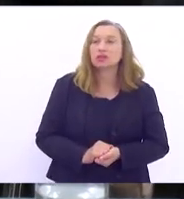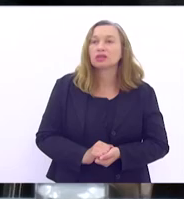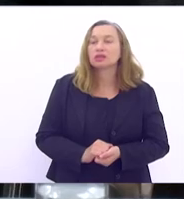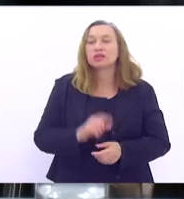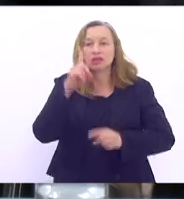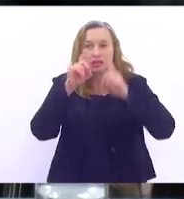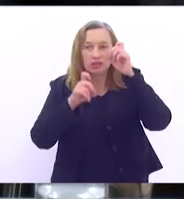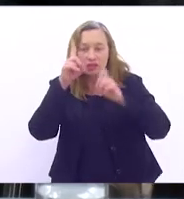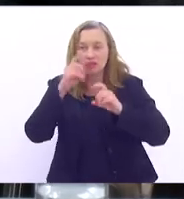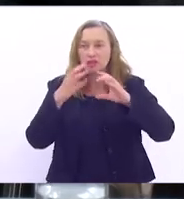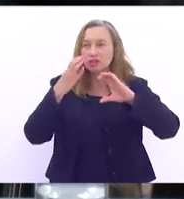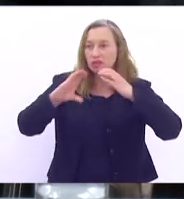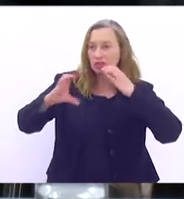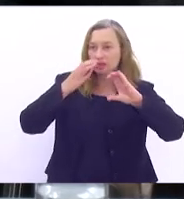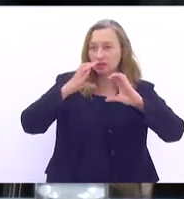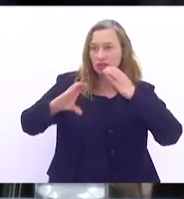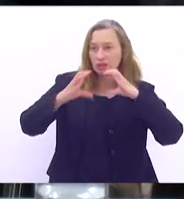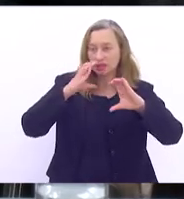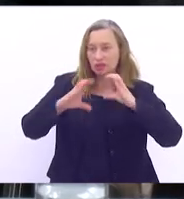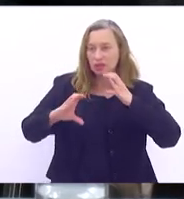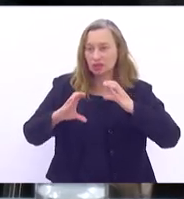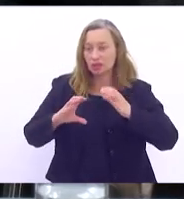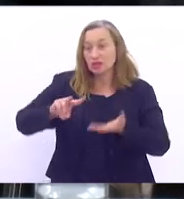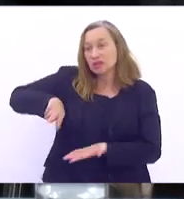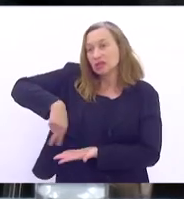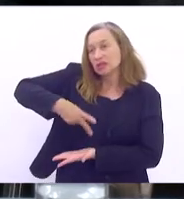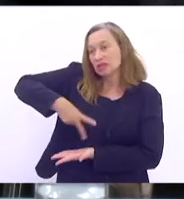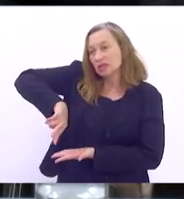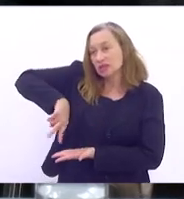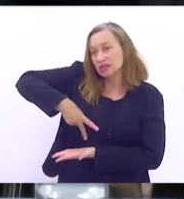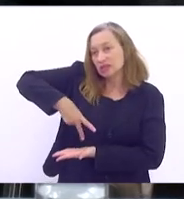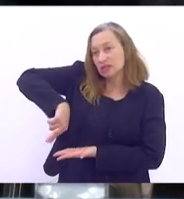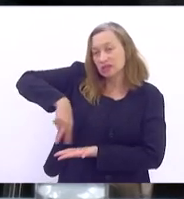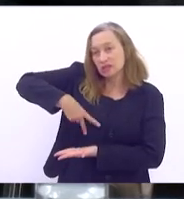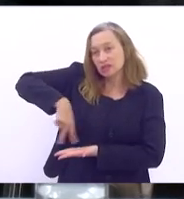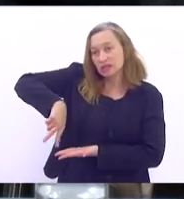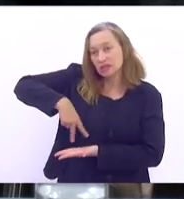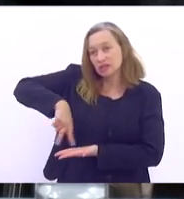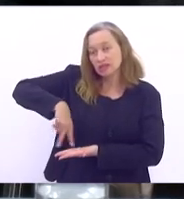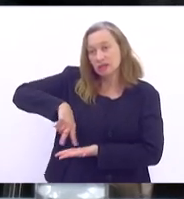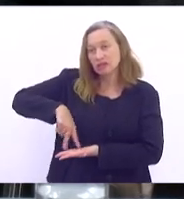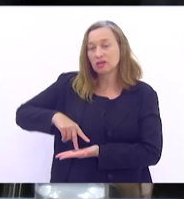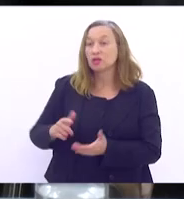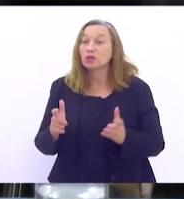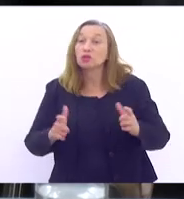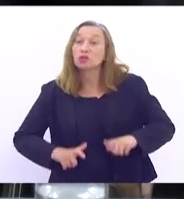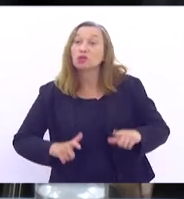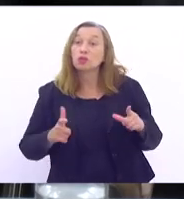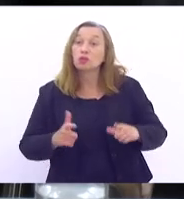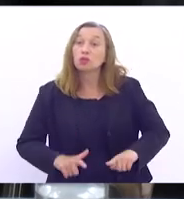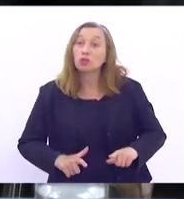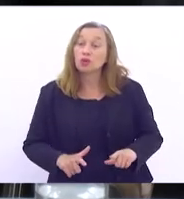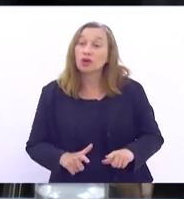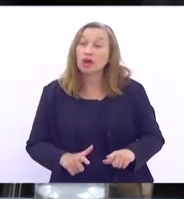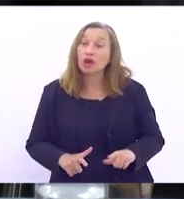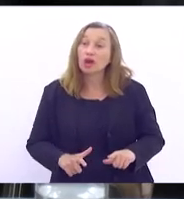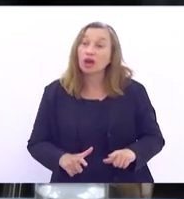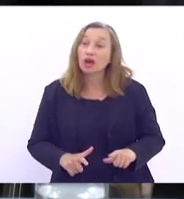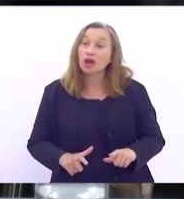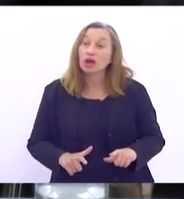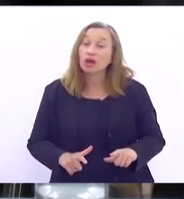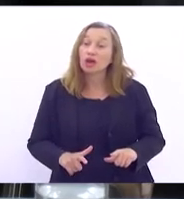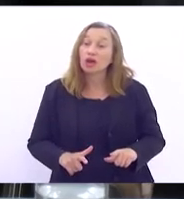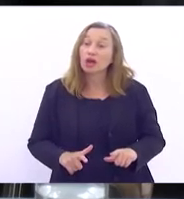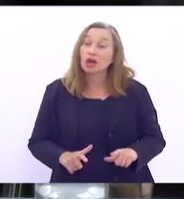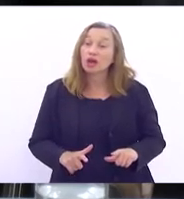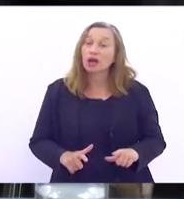expressões musicais e coreografias, seus espaços, apetrechos,